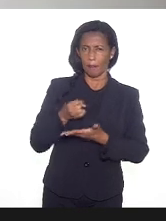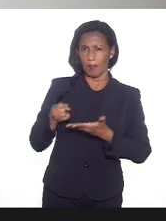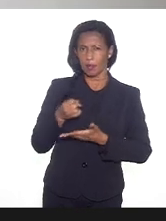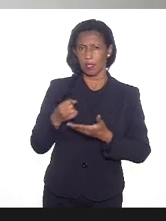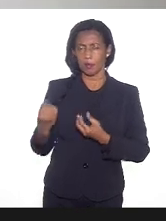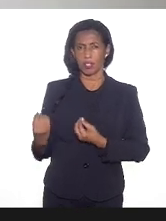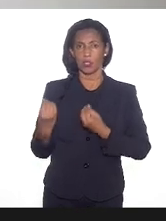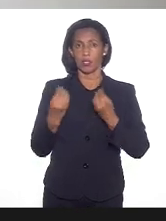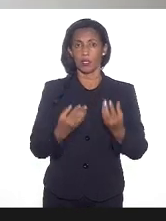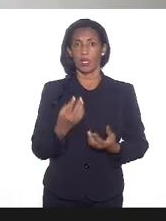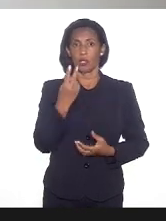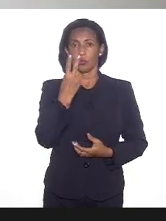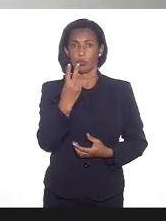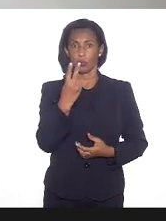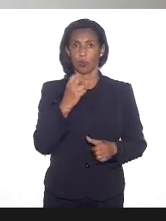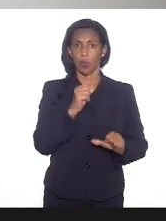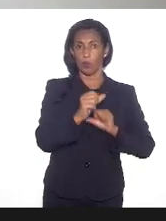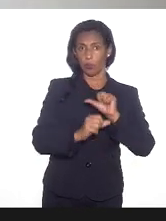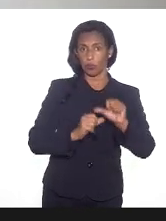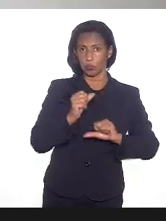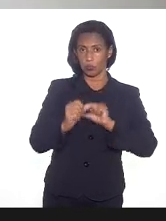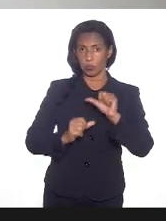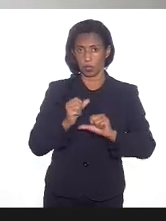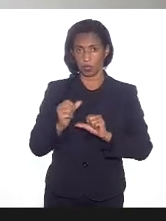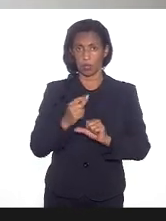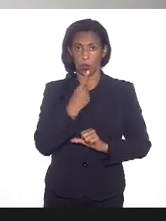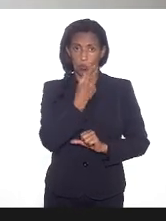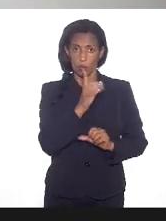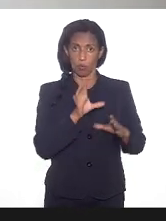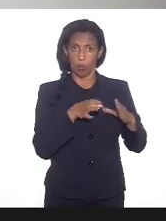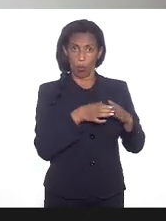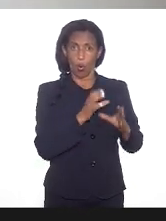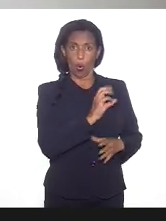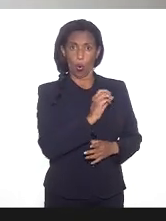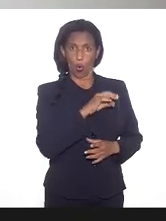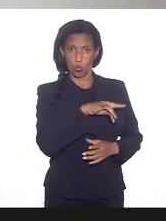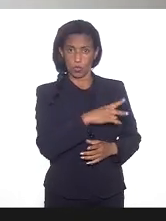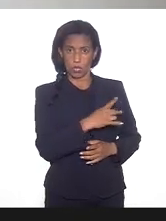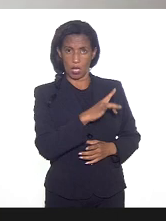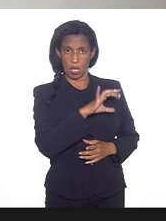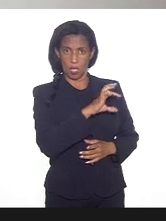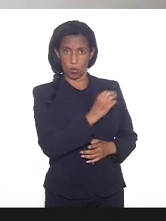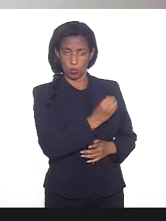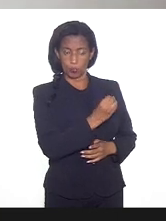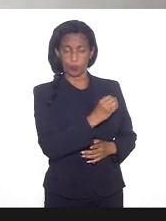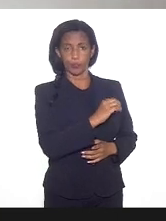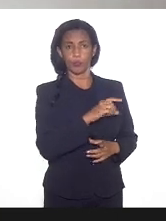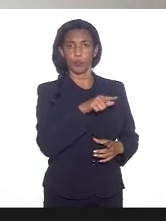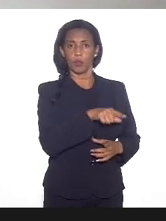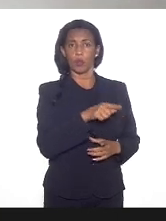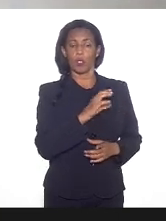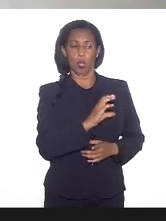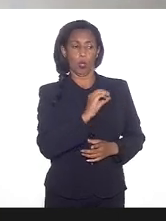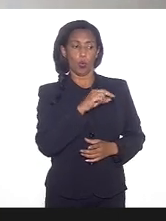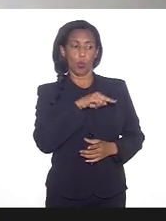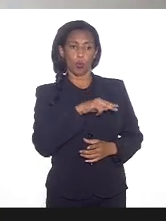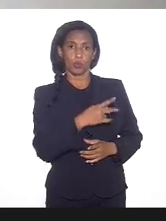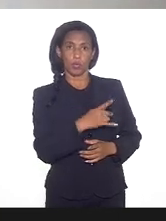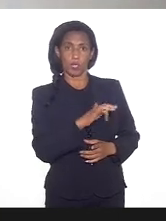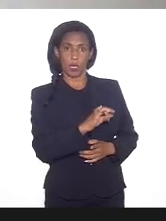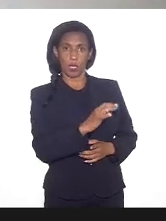duas mudanças. Uma na composição do Conselho, porque atualmente o Conselho ele tem uma